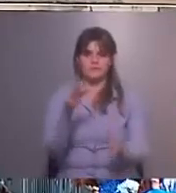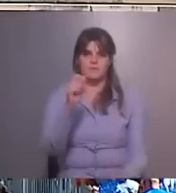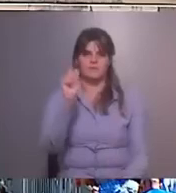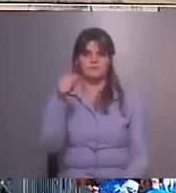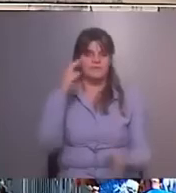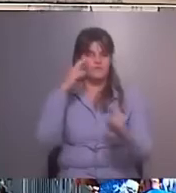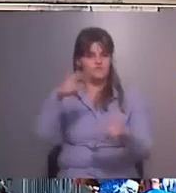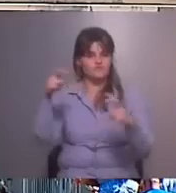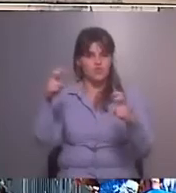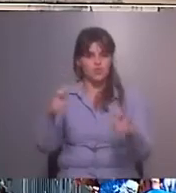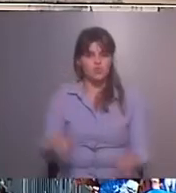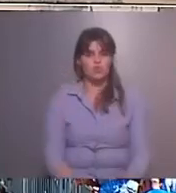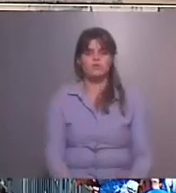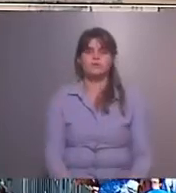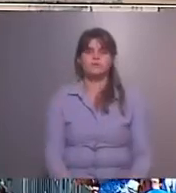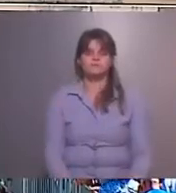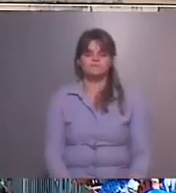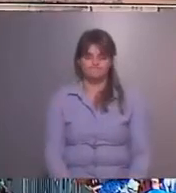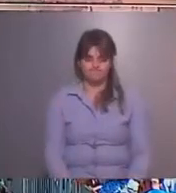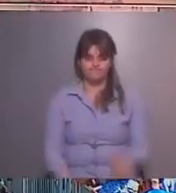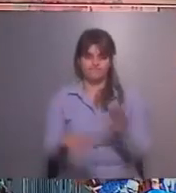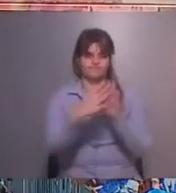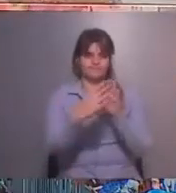Mistério da fé.